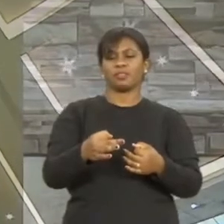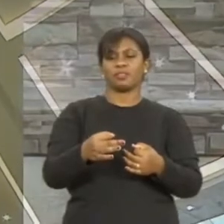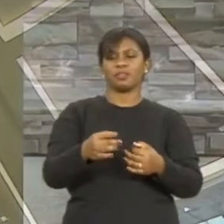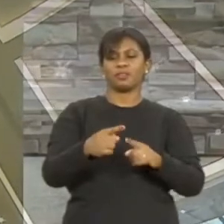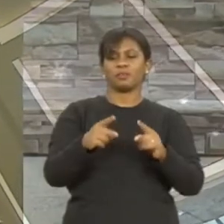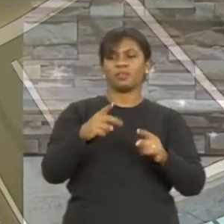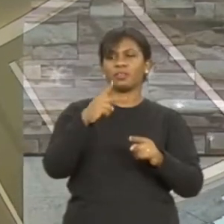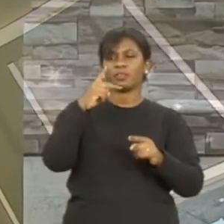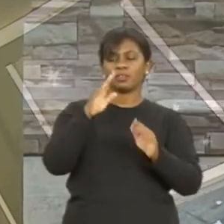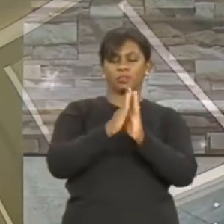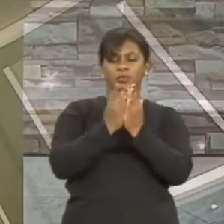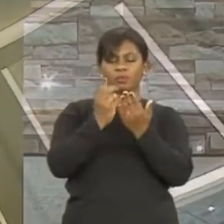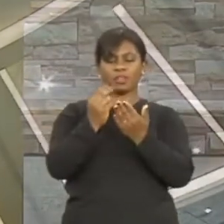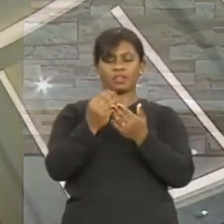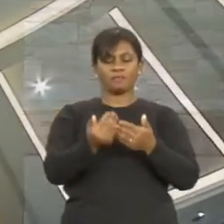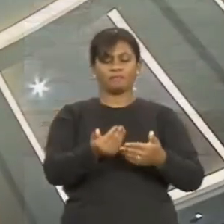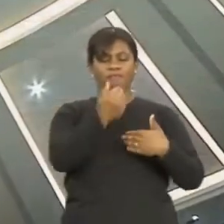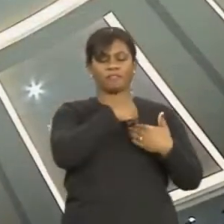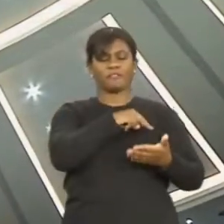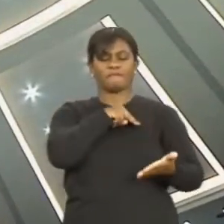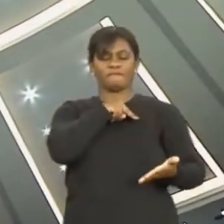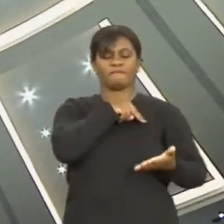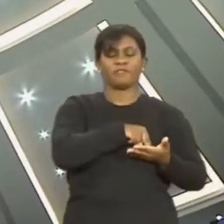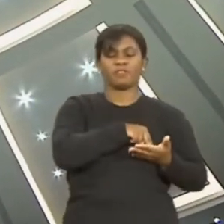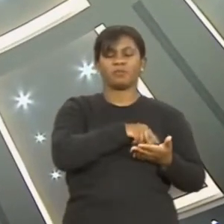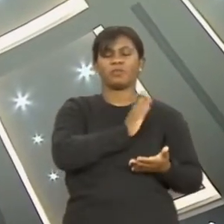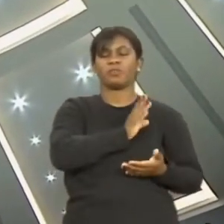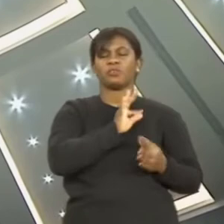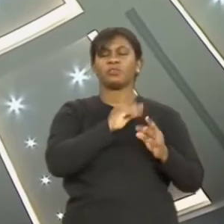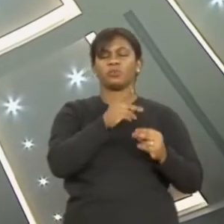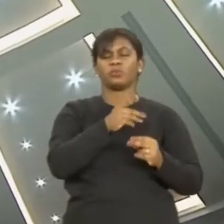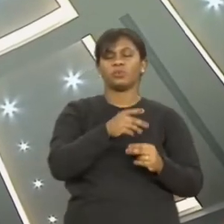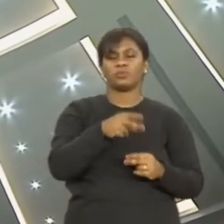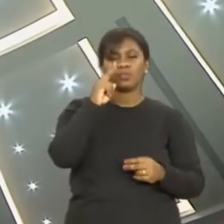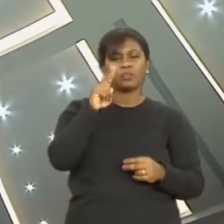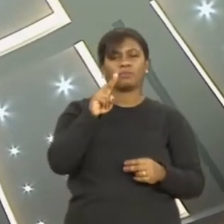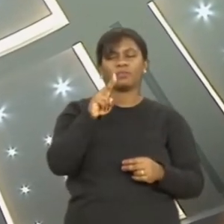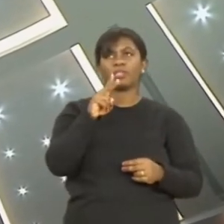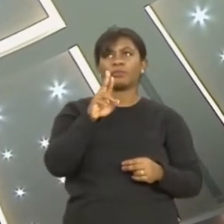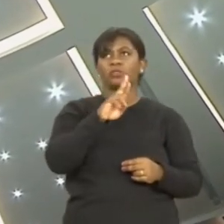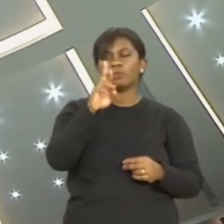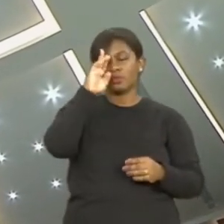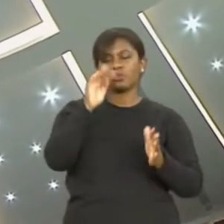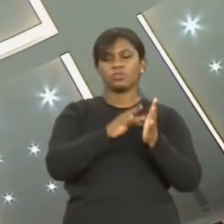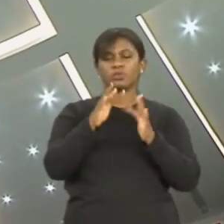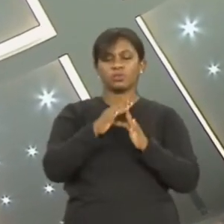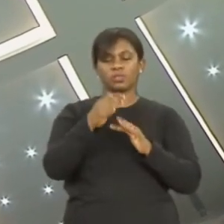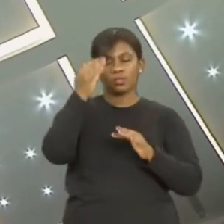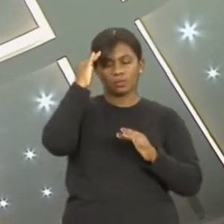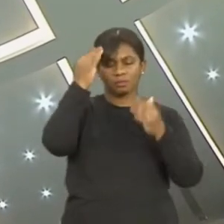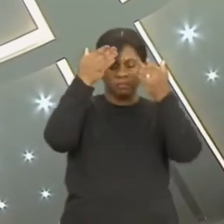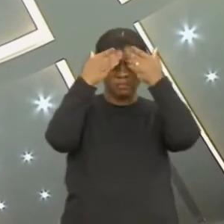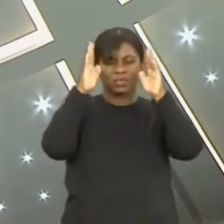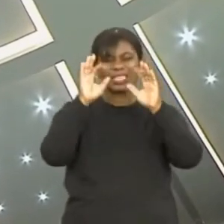fique fixada no coração de todos que estão ouvindo. Em nome de Jesus, dê ouvidos espirituais para toda essa gente e que nada